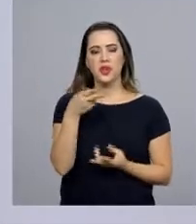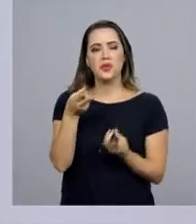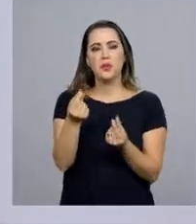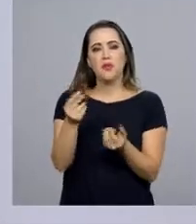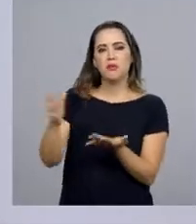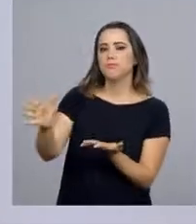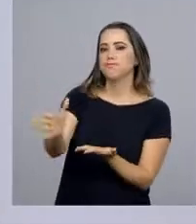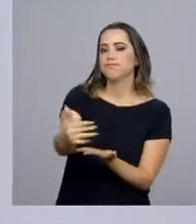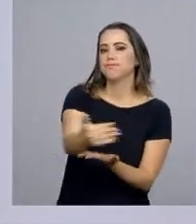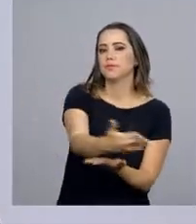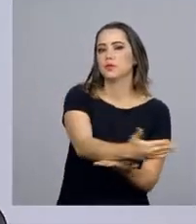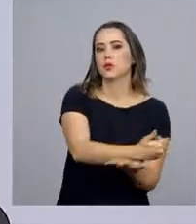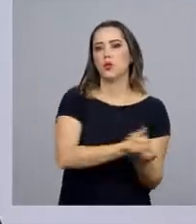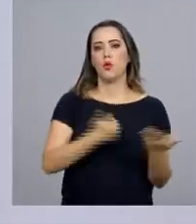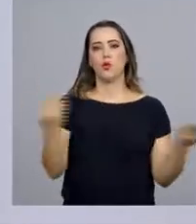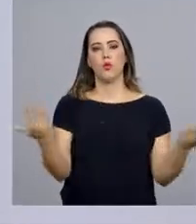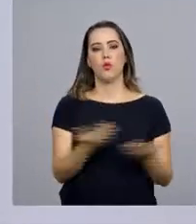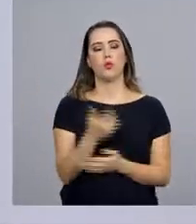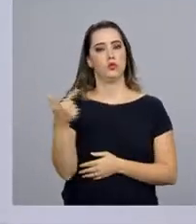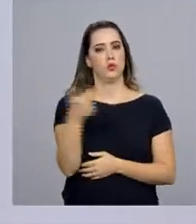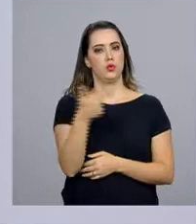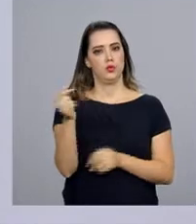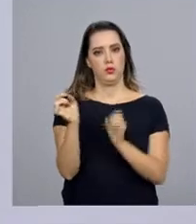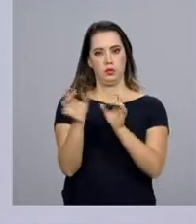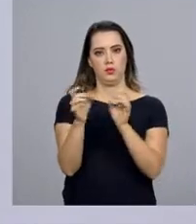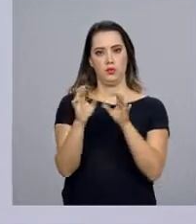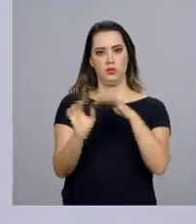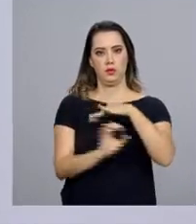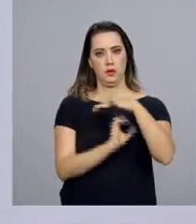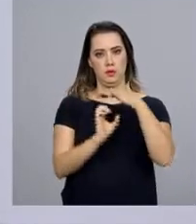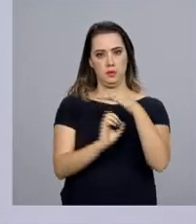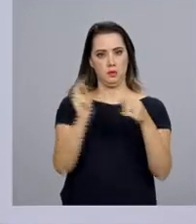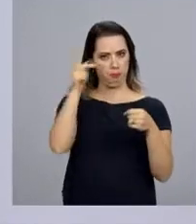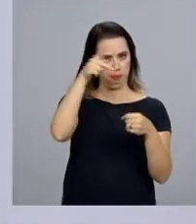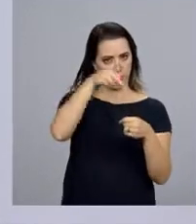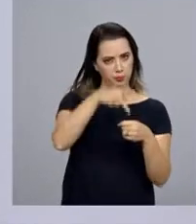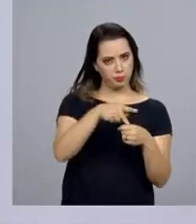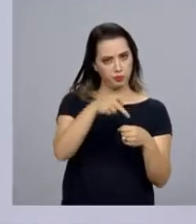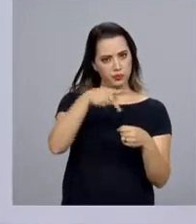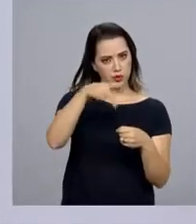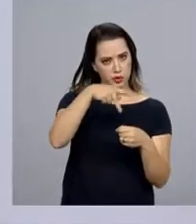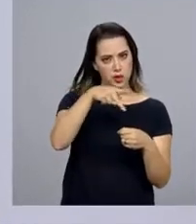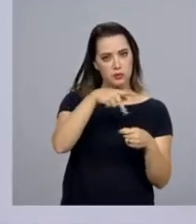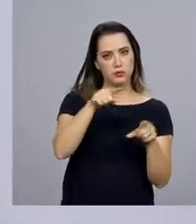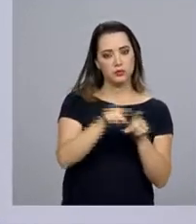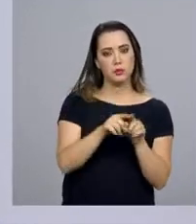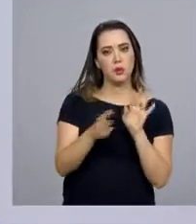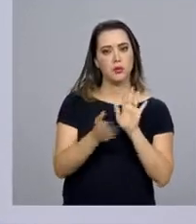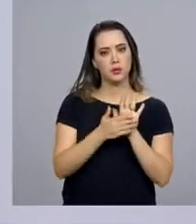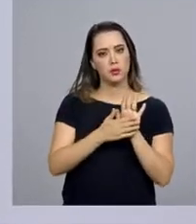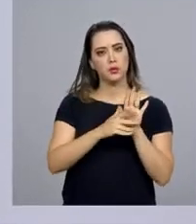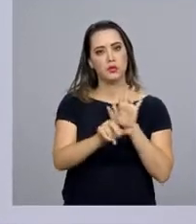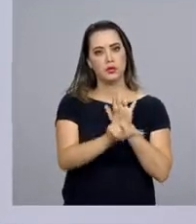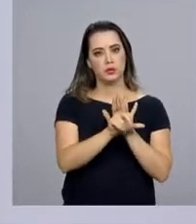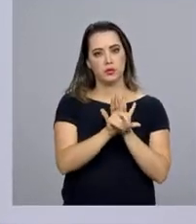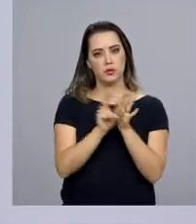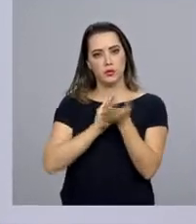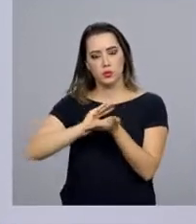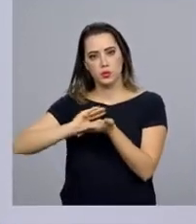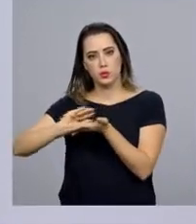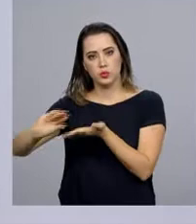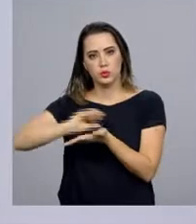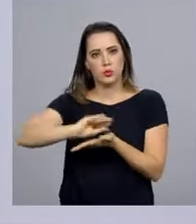arrecadado hoje no segundo leilão da empresa pública pré sal petróleo conforme previsto em lei o dinheiro vai ser investido